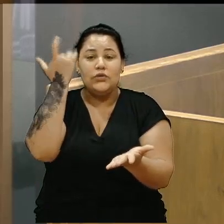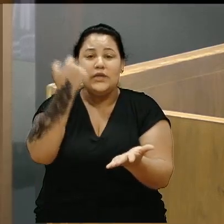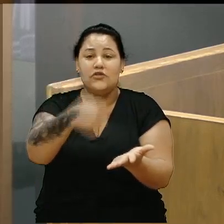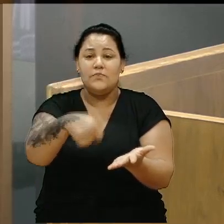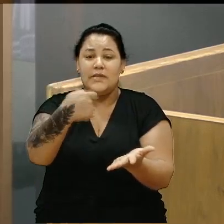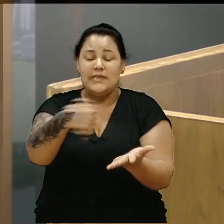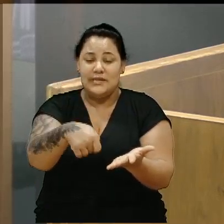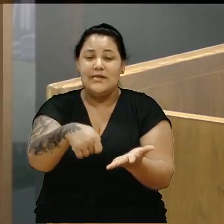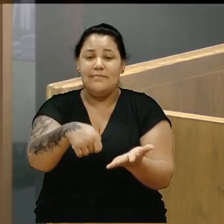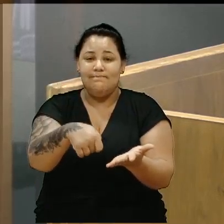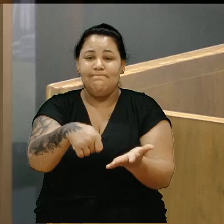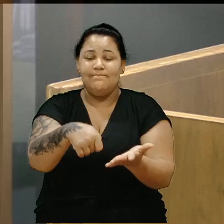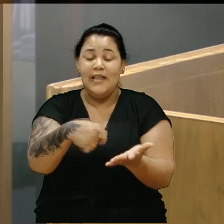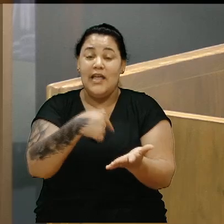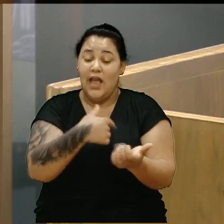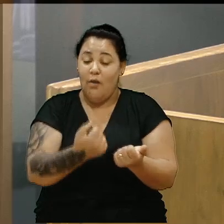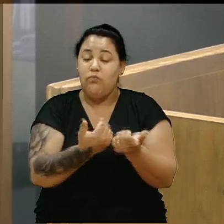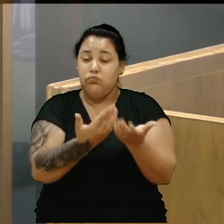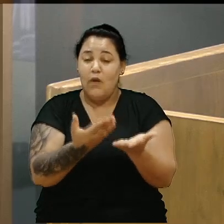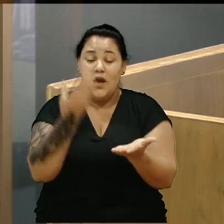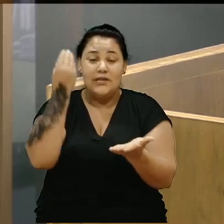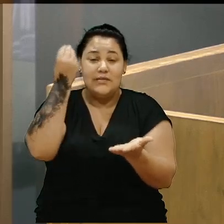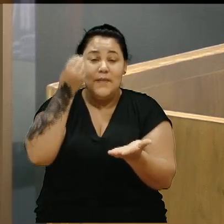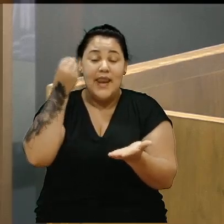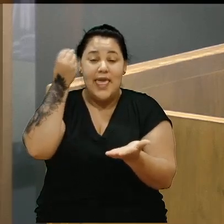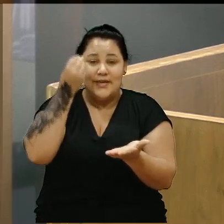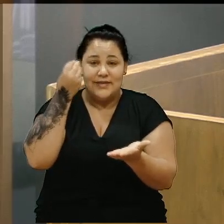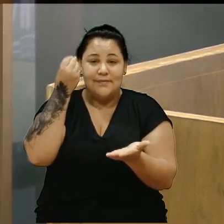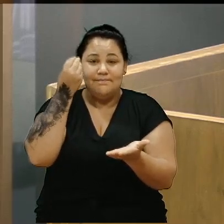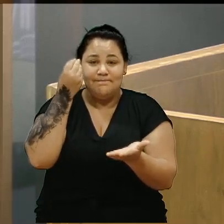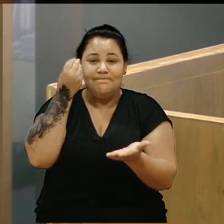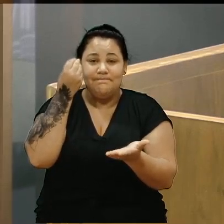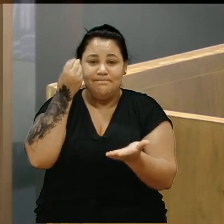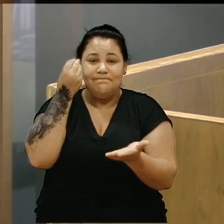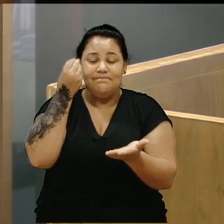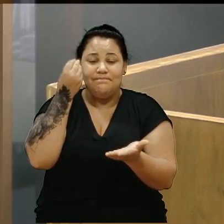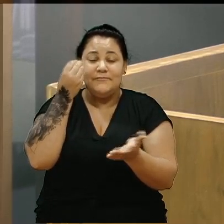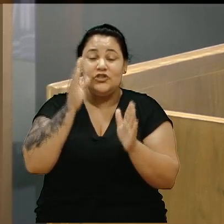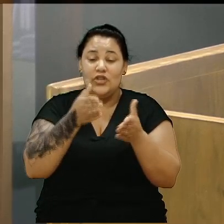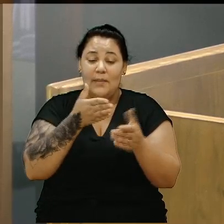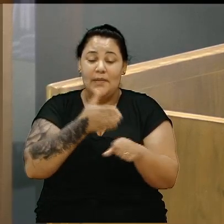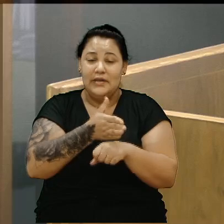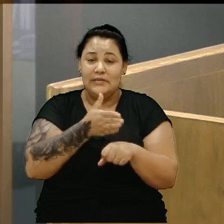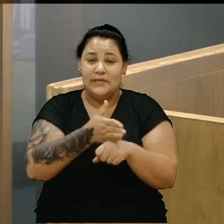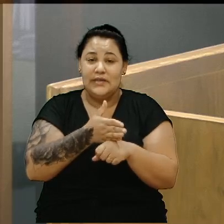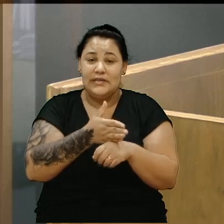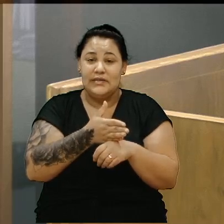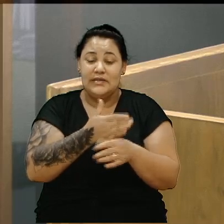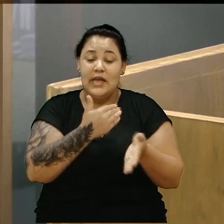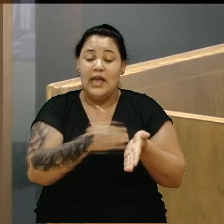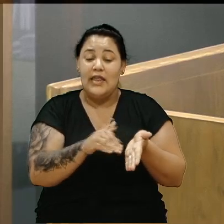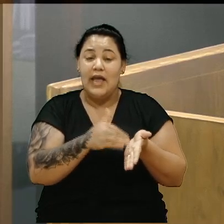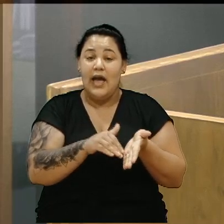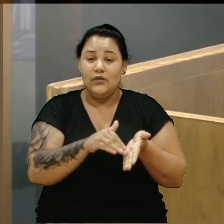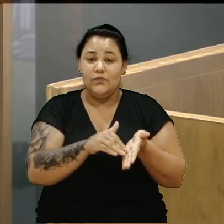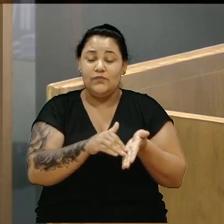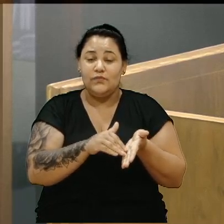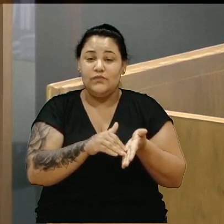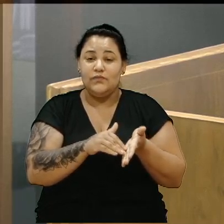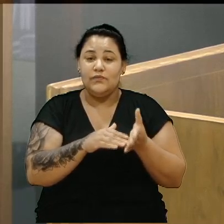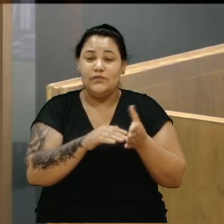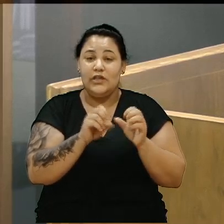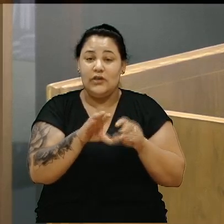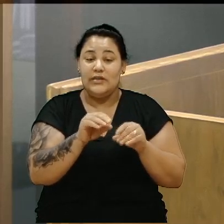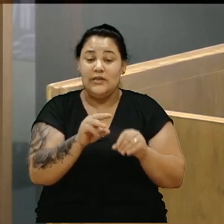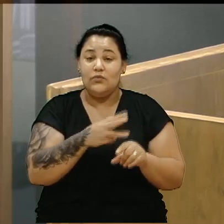aqui a experiência de ter sido secretário da Educação por 3 vezes, e